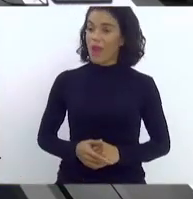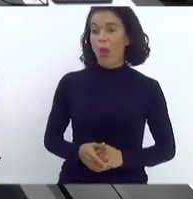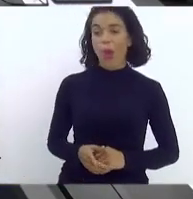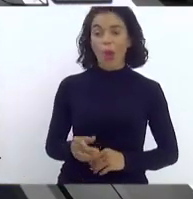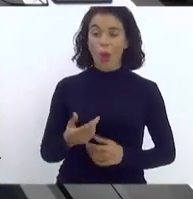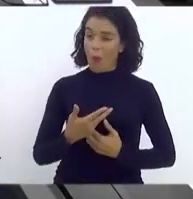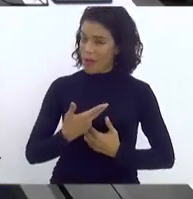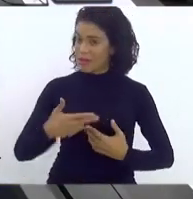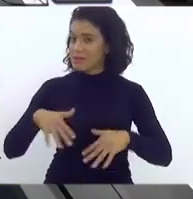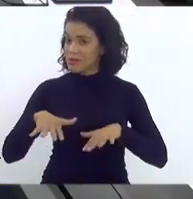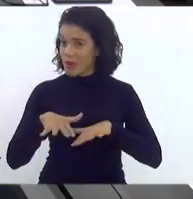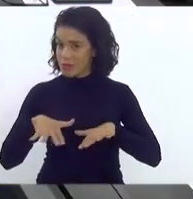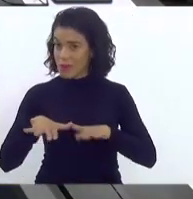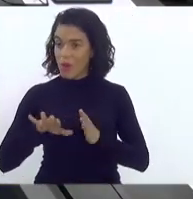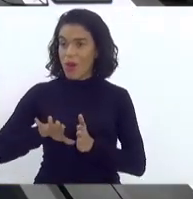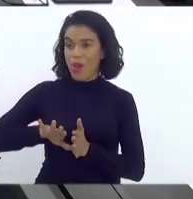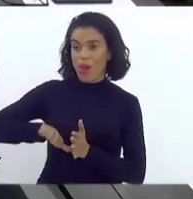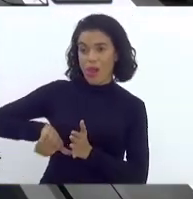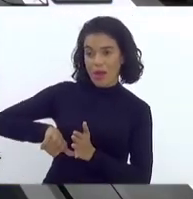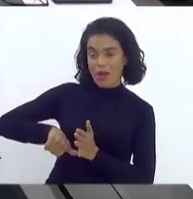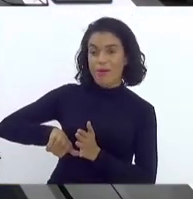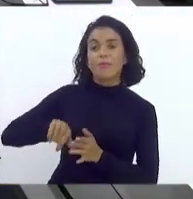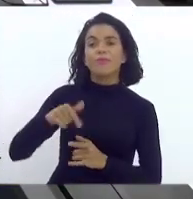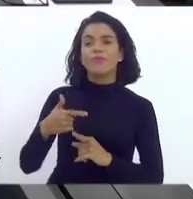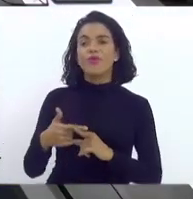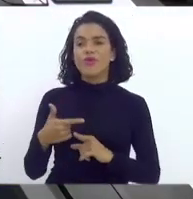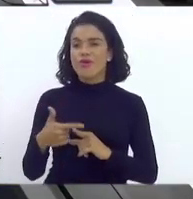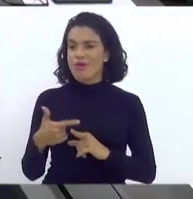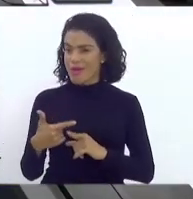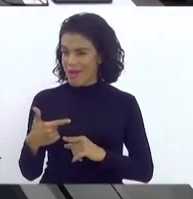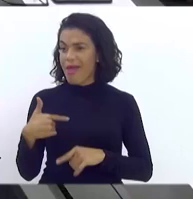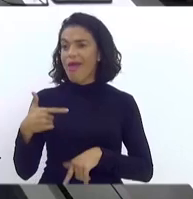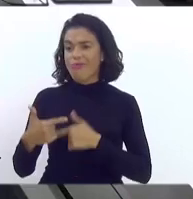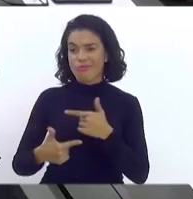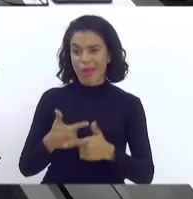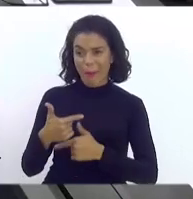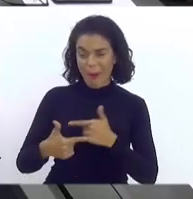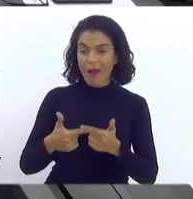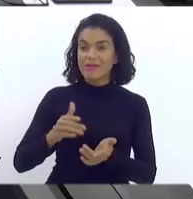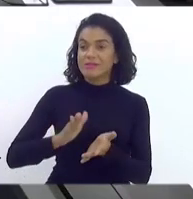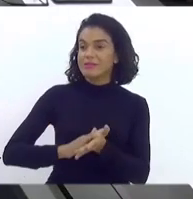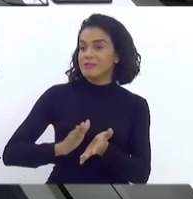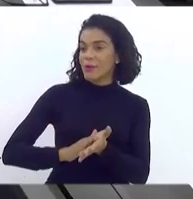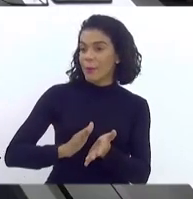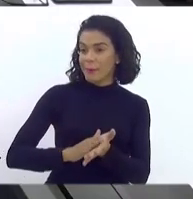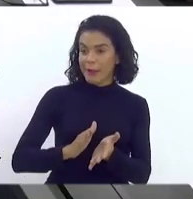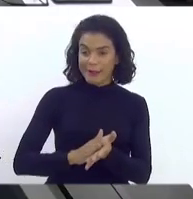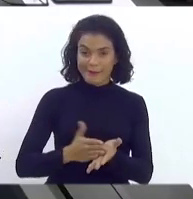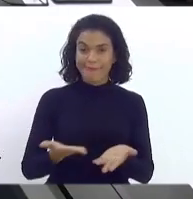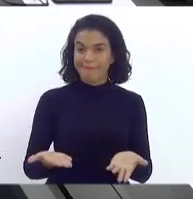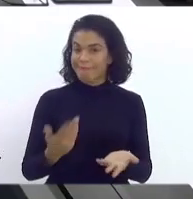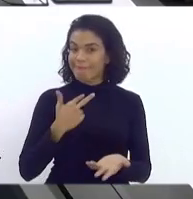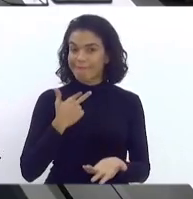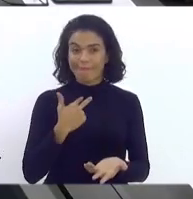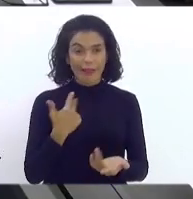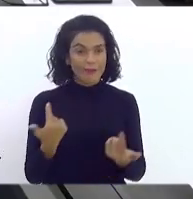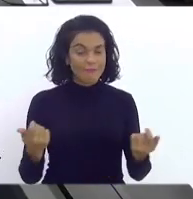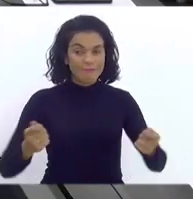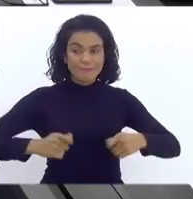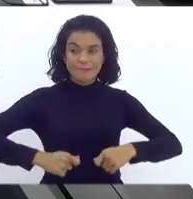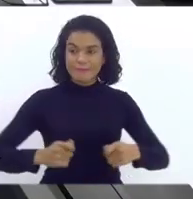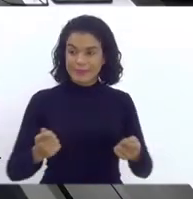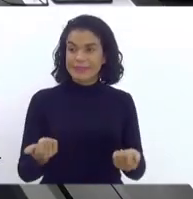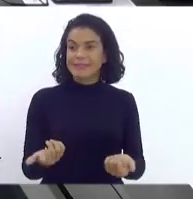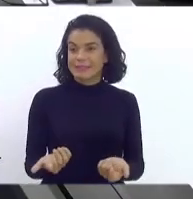estelionato. Né? De quem é, eu não sei, mas fato é que está se vendendo um serviço que efetivamente Obrigado. Não se tem possibilidade